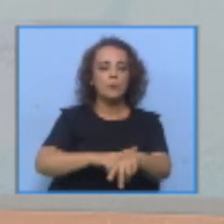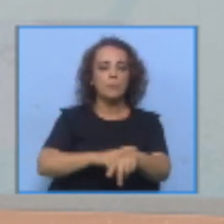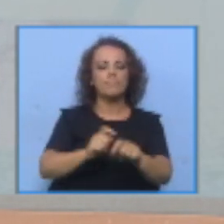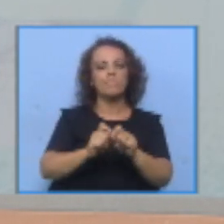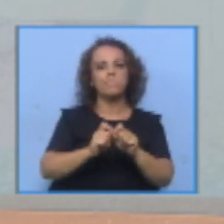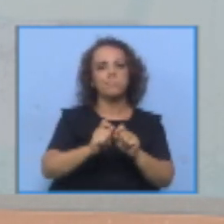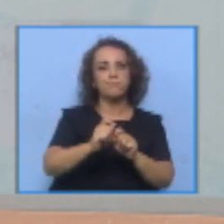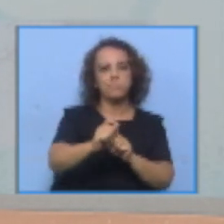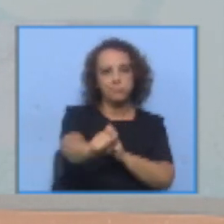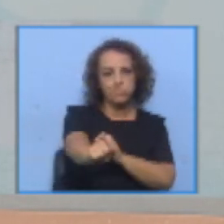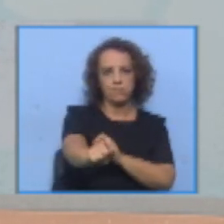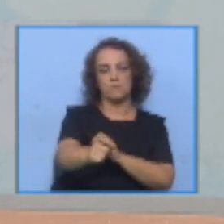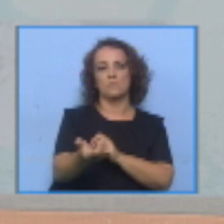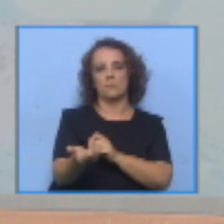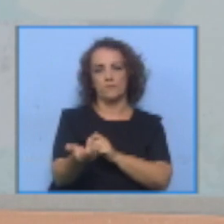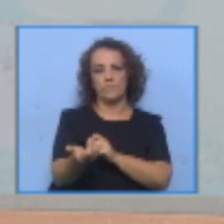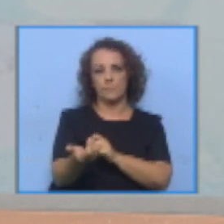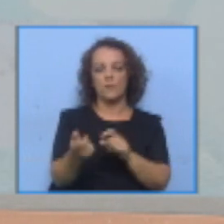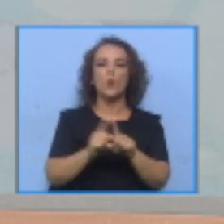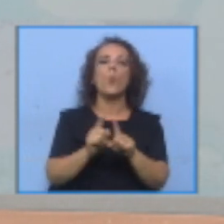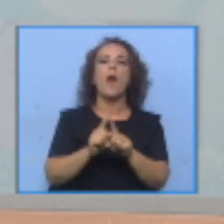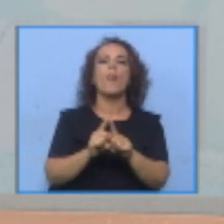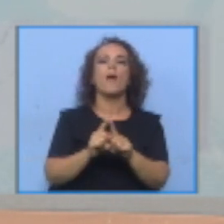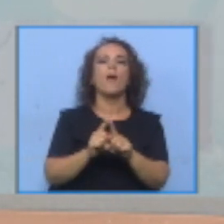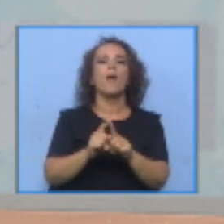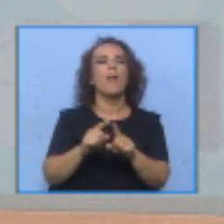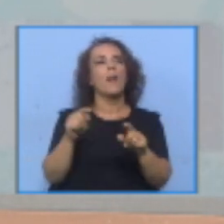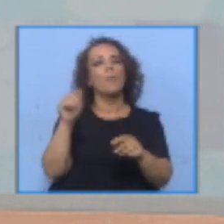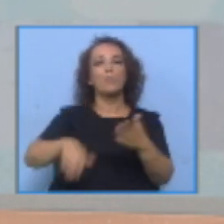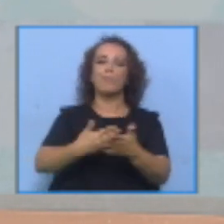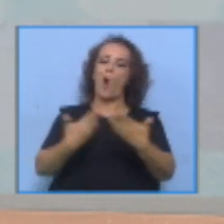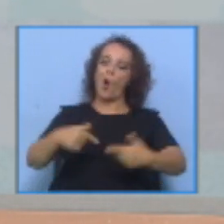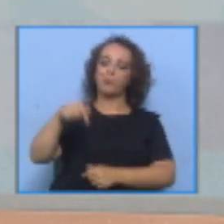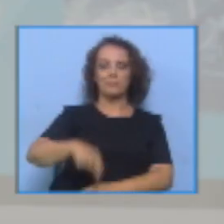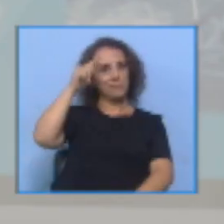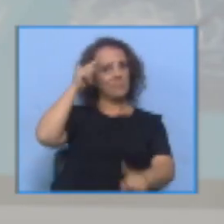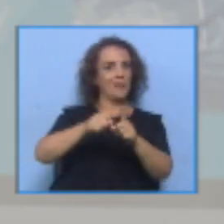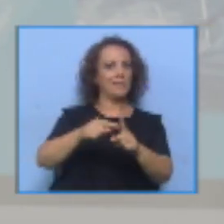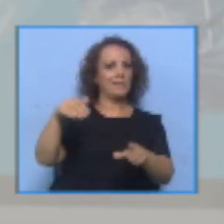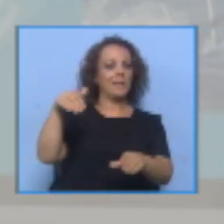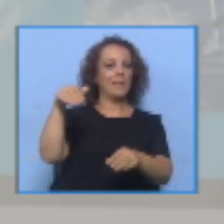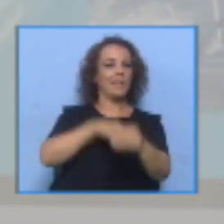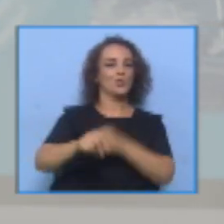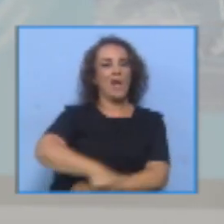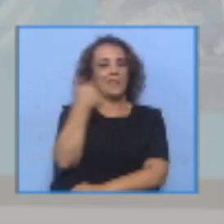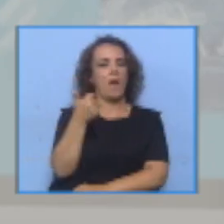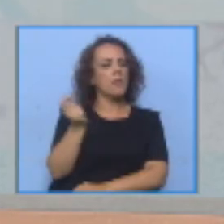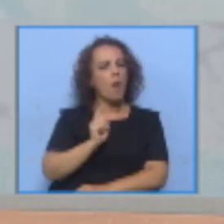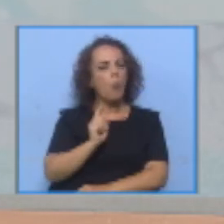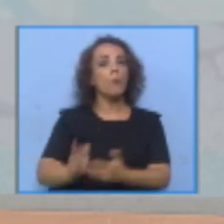propostas que não sejam... só para ganhar eleições. Só para ganhar eleições, que tentem